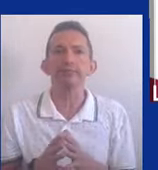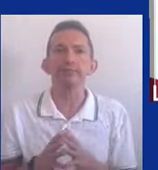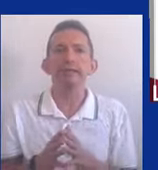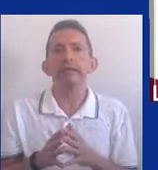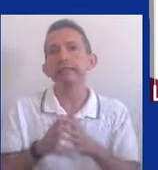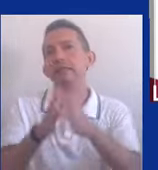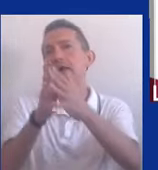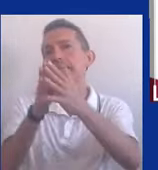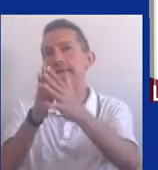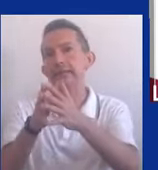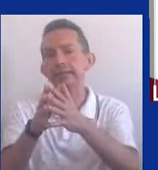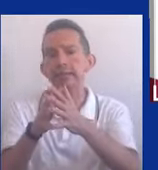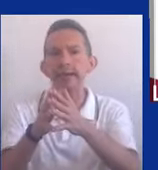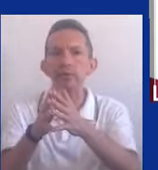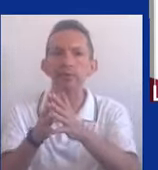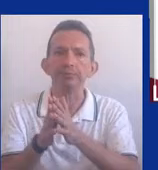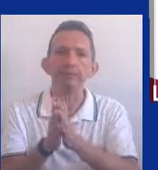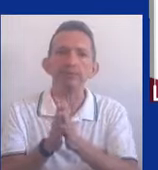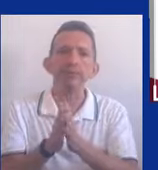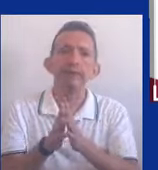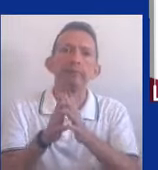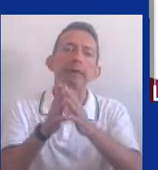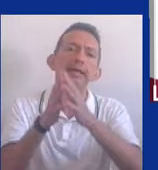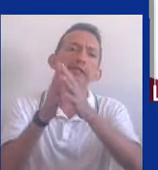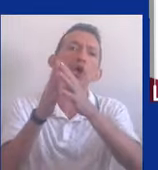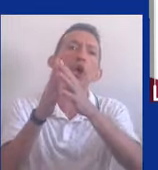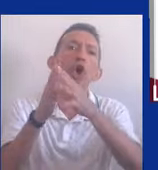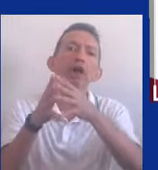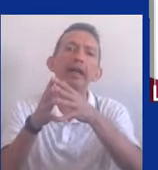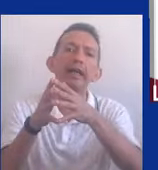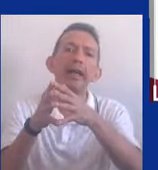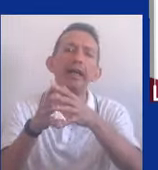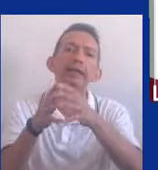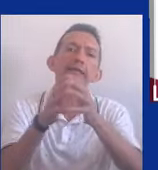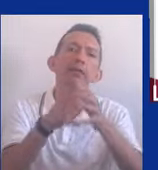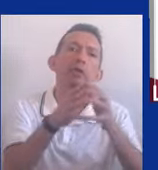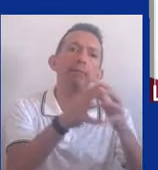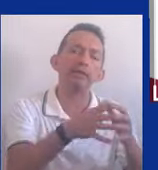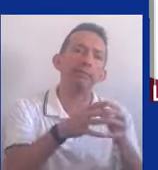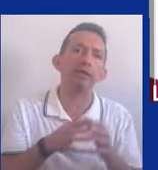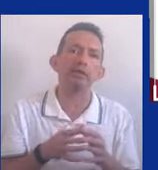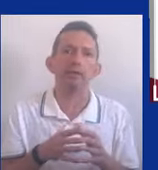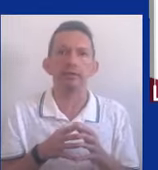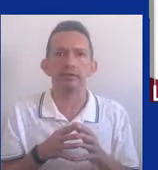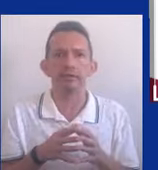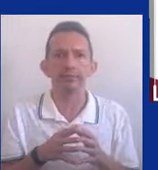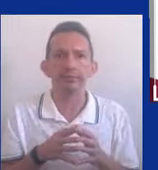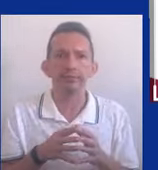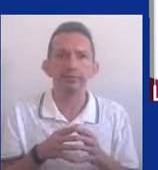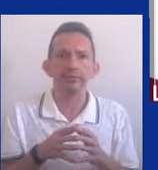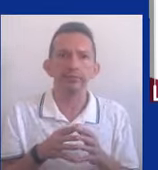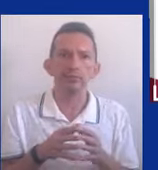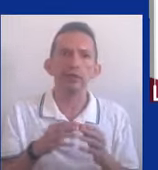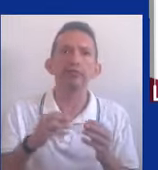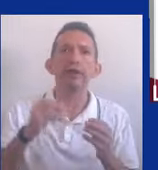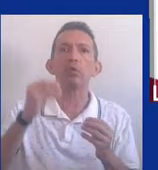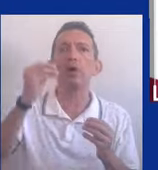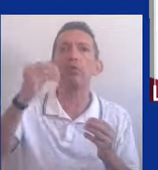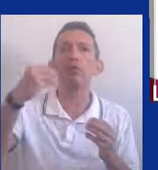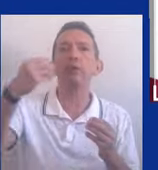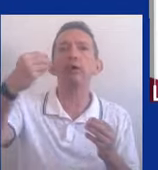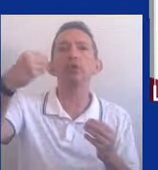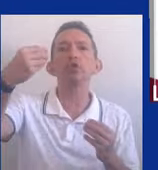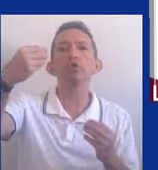figurado, que são representados pelas organelas citoplasmáticas. Então, quando ele